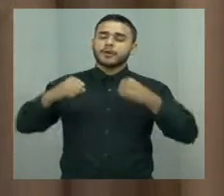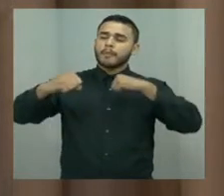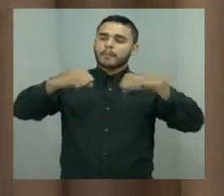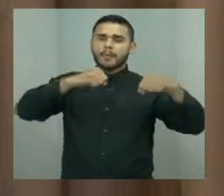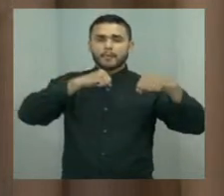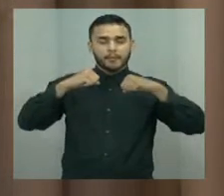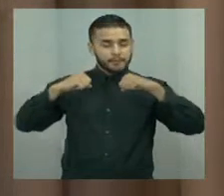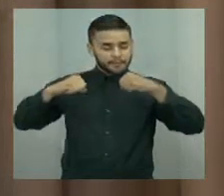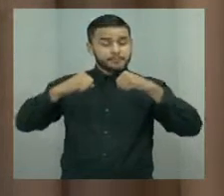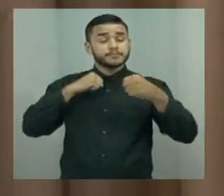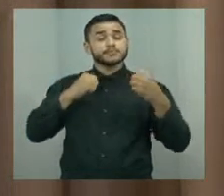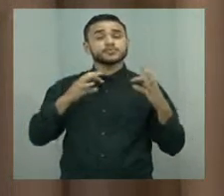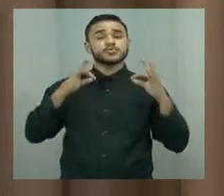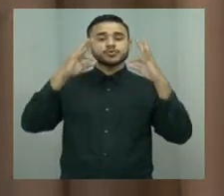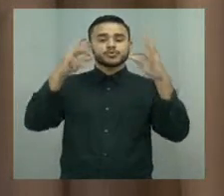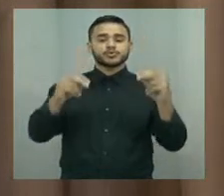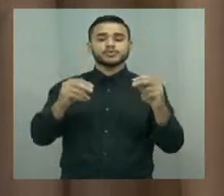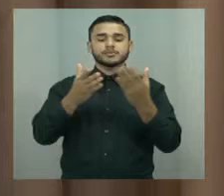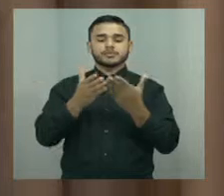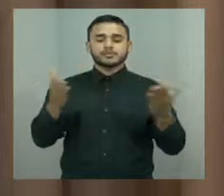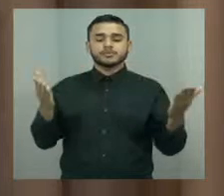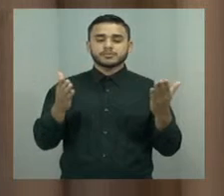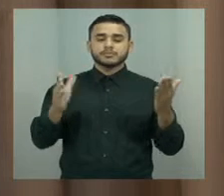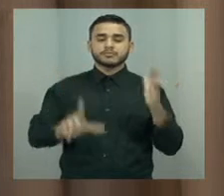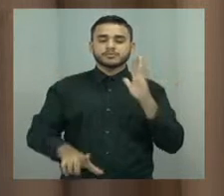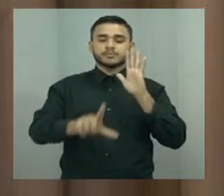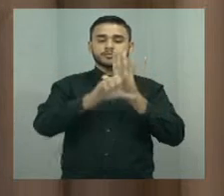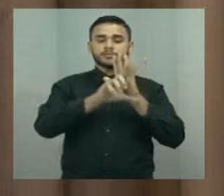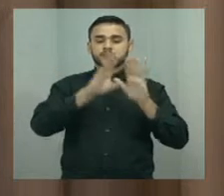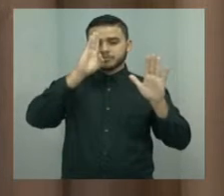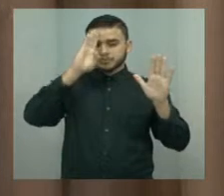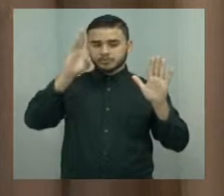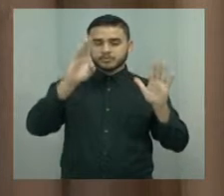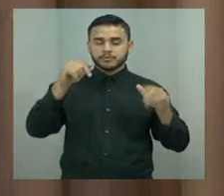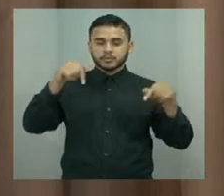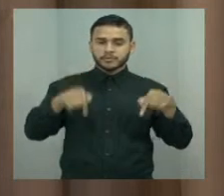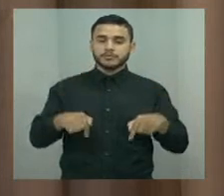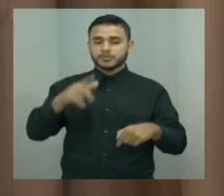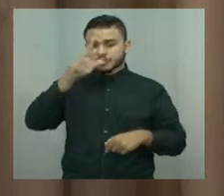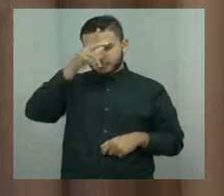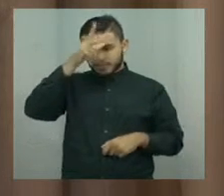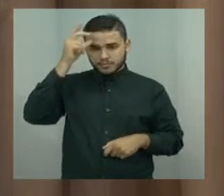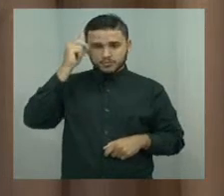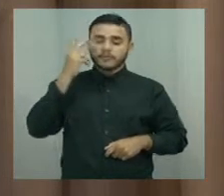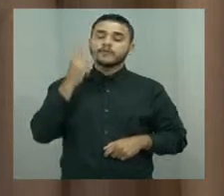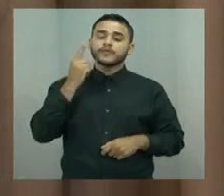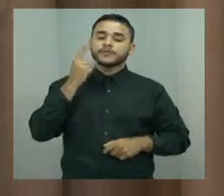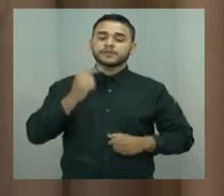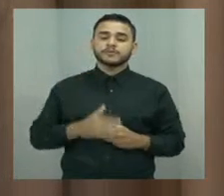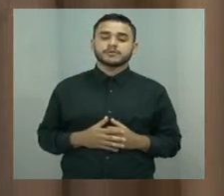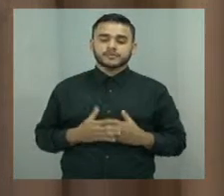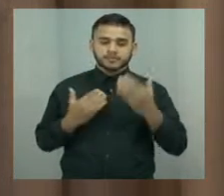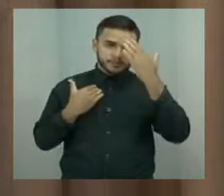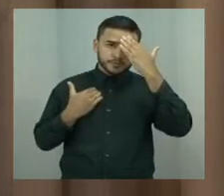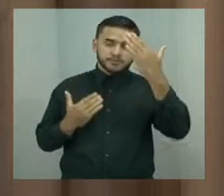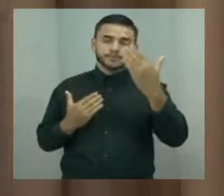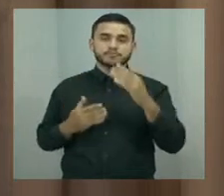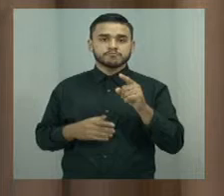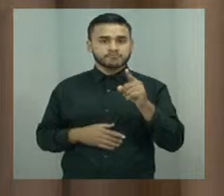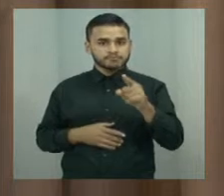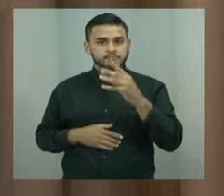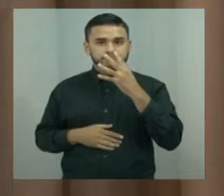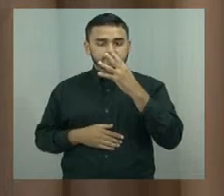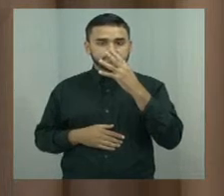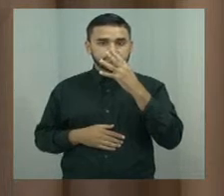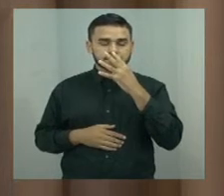bom bate-papo, os assuntos relacionados com as leis, principalmente aqui do município de Fortaleza. Eu agradeço a sua companhia, a gente